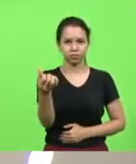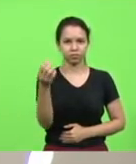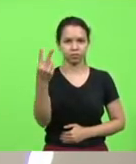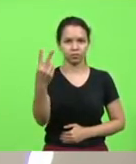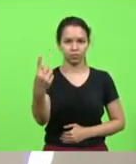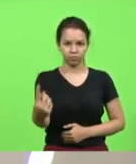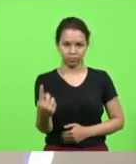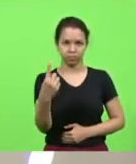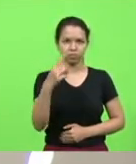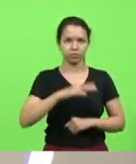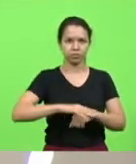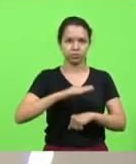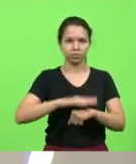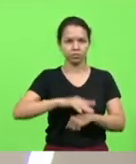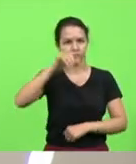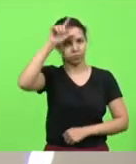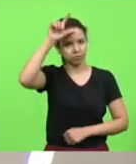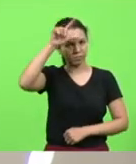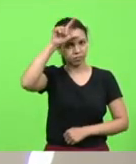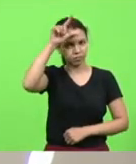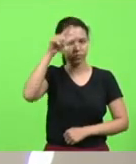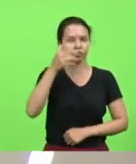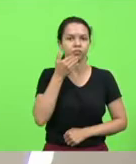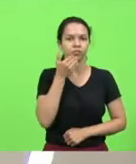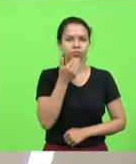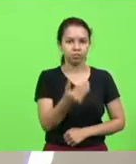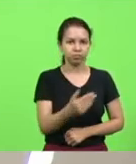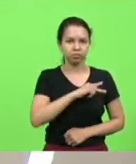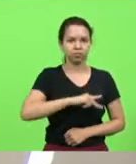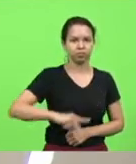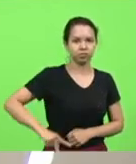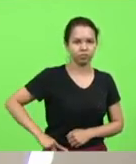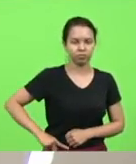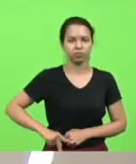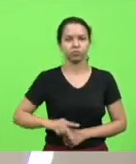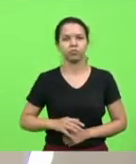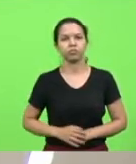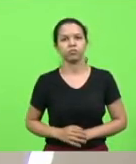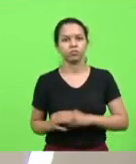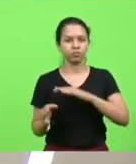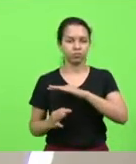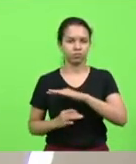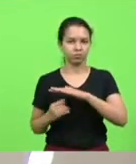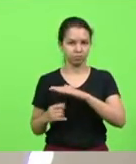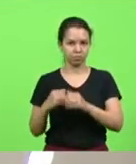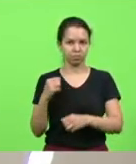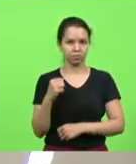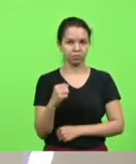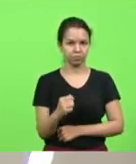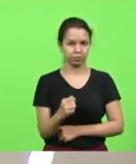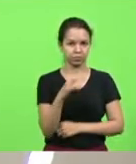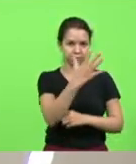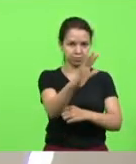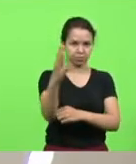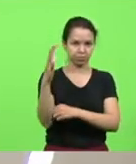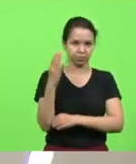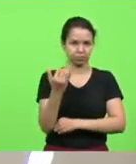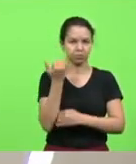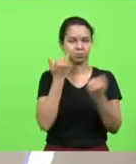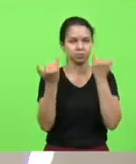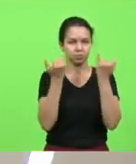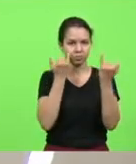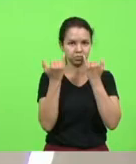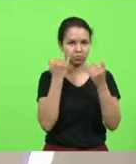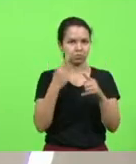617.6/2021, autoria deputado Sargento Lima, solicitando ao presidente do Instituto do Meio Ambiente de Santa Catarina informações acerca do motivo pela qual não está sendo